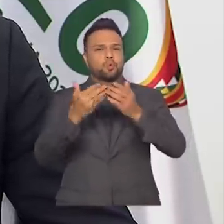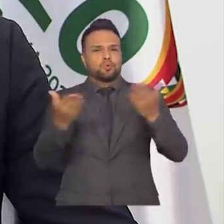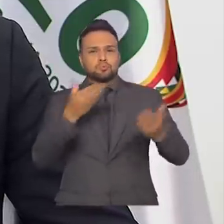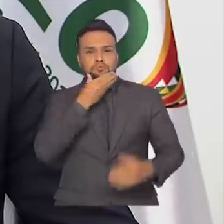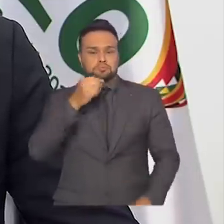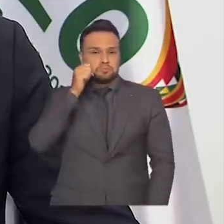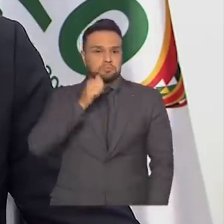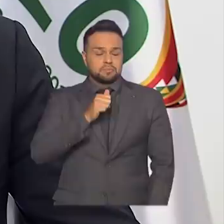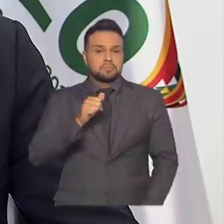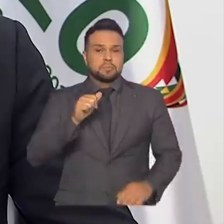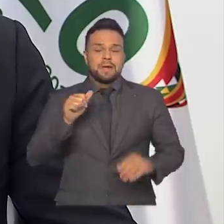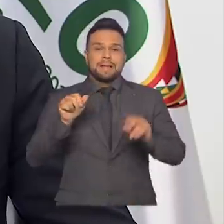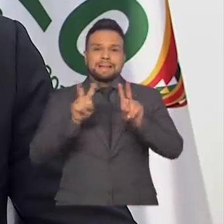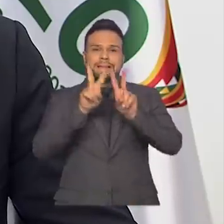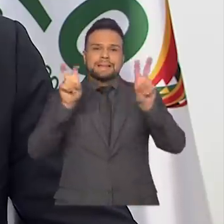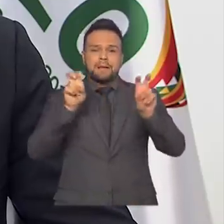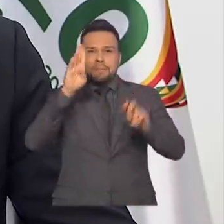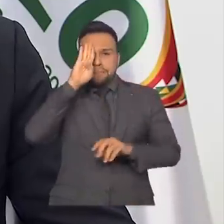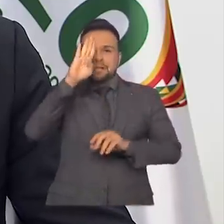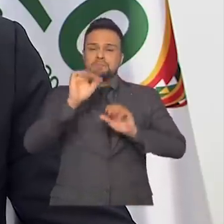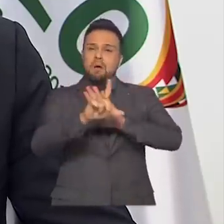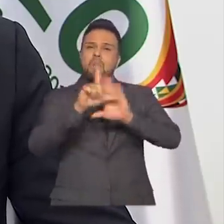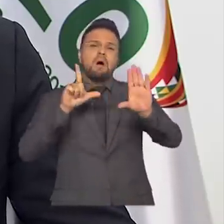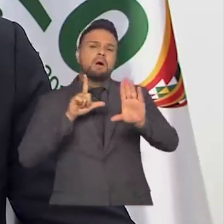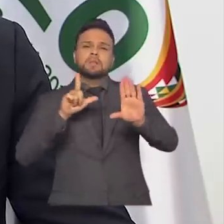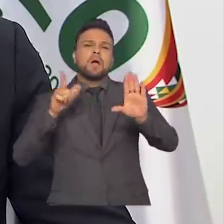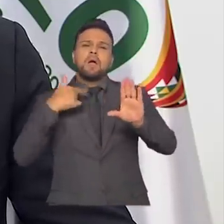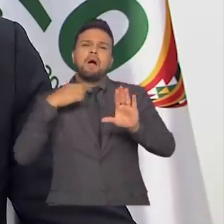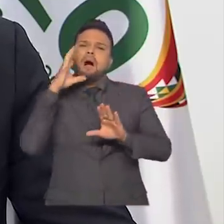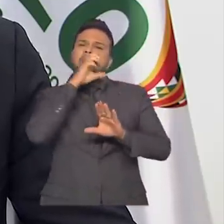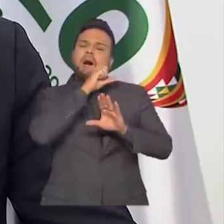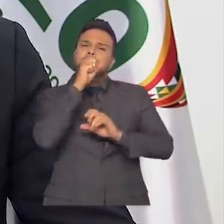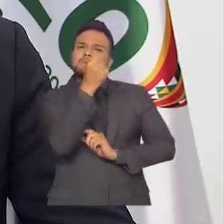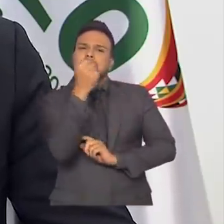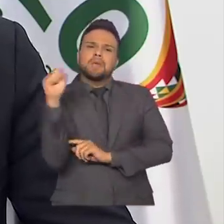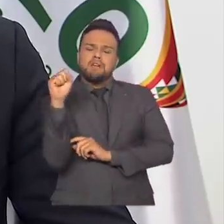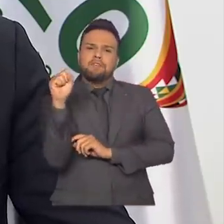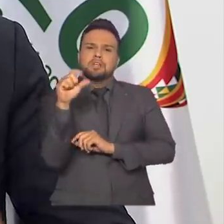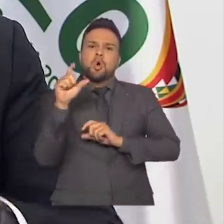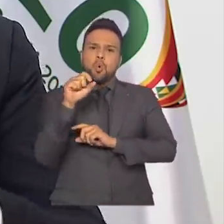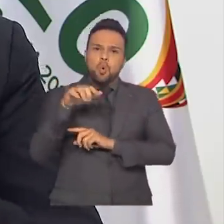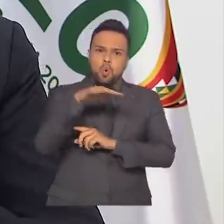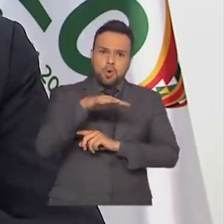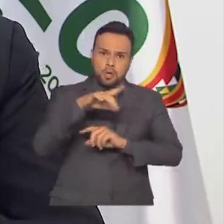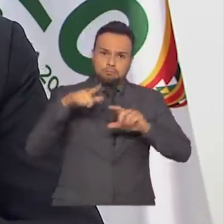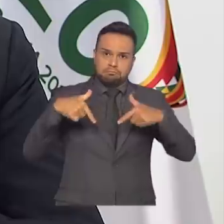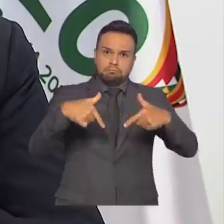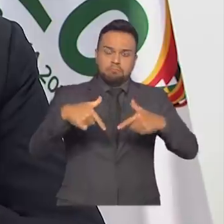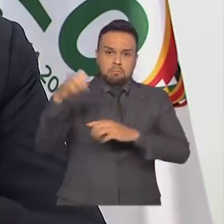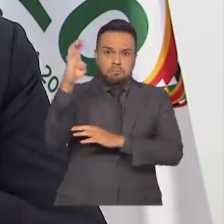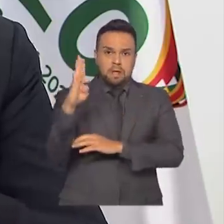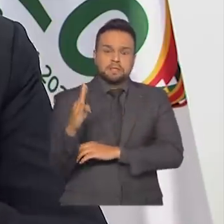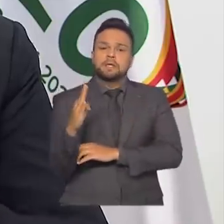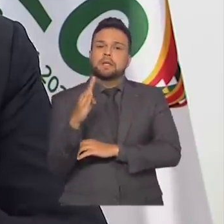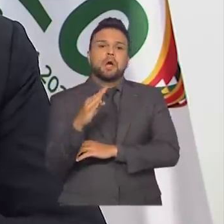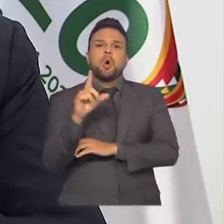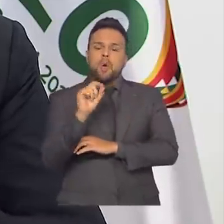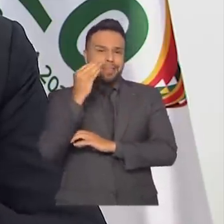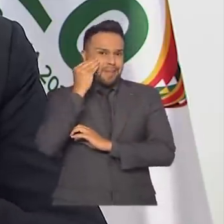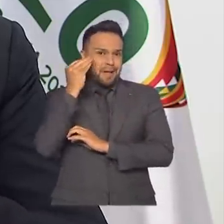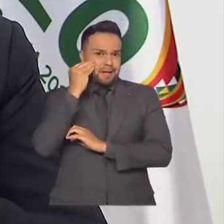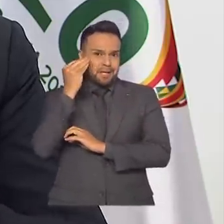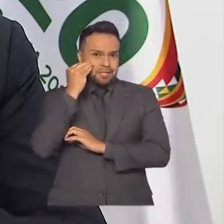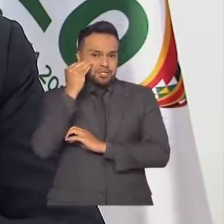antes de adentrarmos o tema principal dessa sessão, quero fazer uma rápida defesa do caráter nacional brasileiro em face das